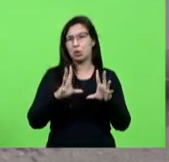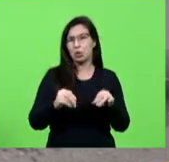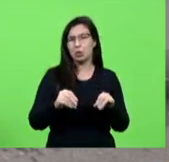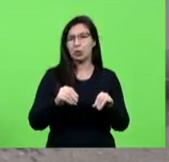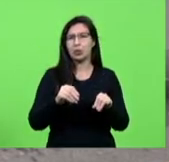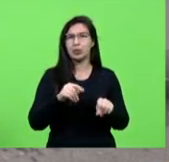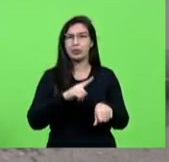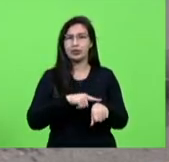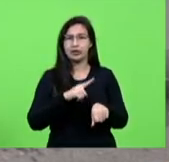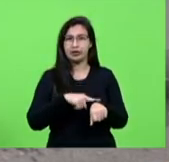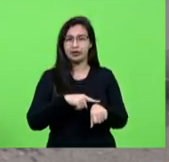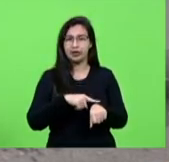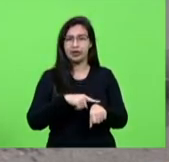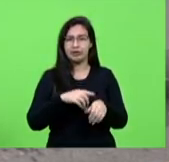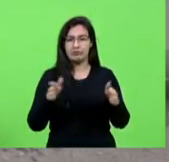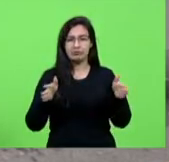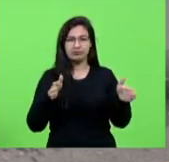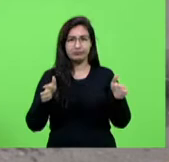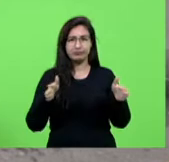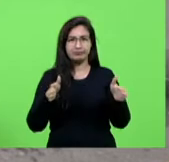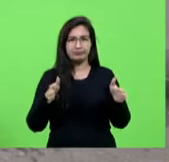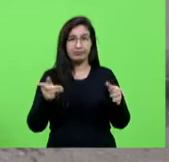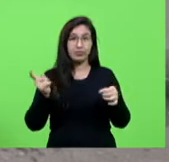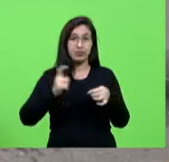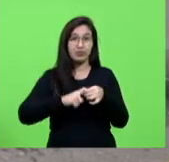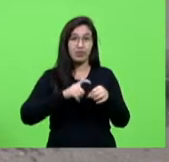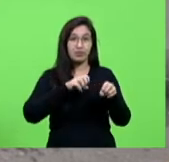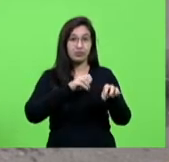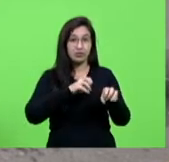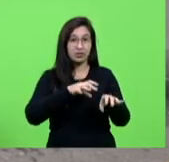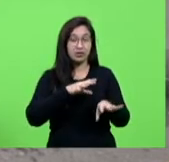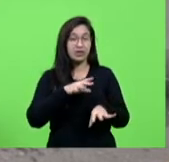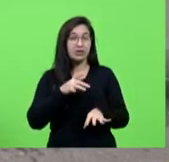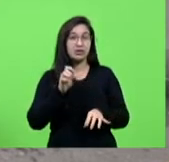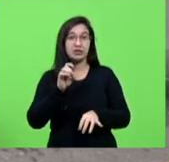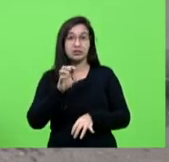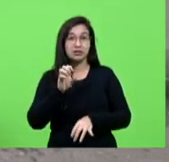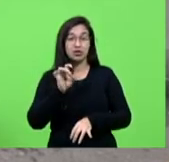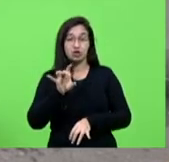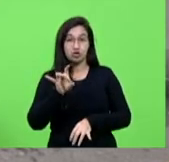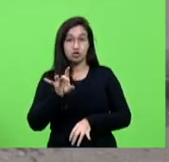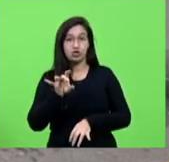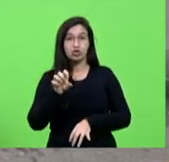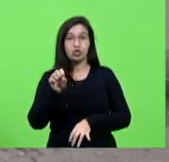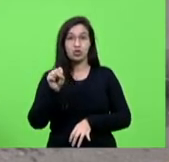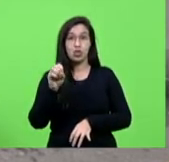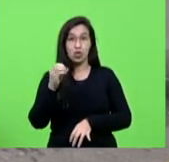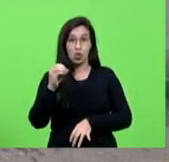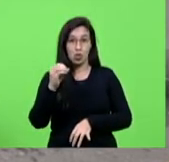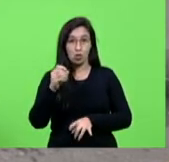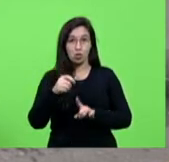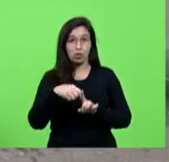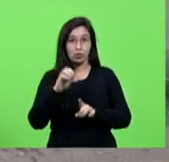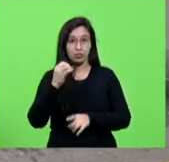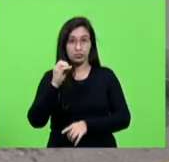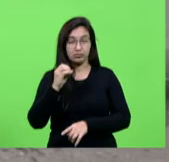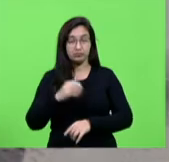com previsão para voltar só em outubro, também, aí tudo bem, aí pode. Isso é que não pode faltar.